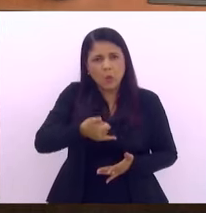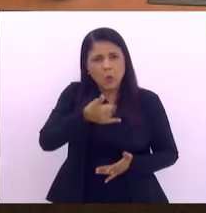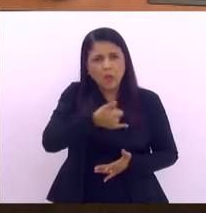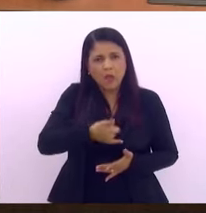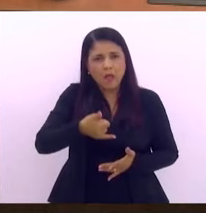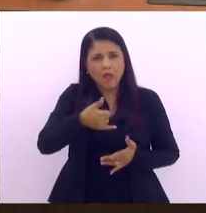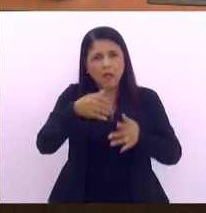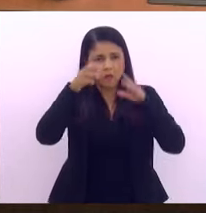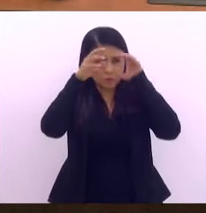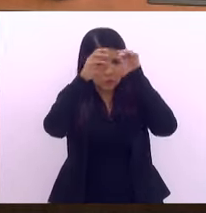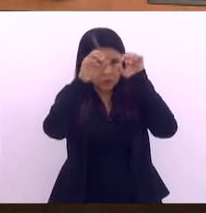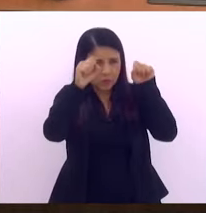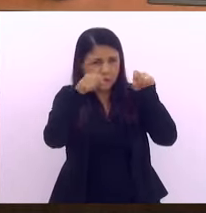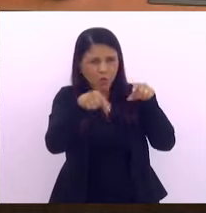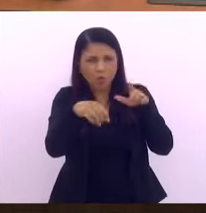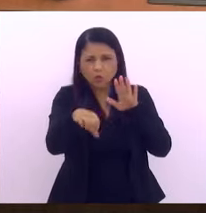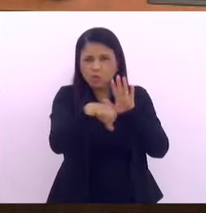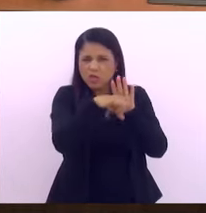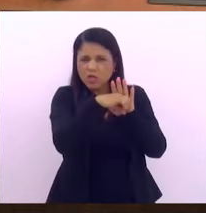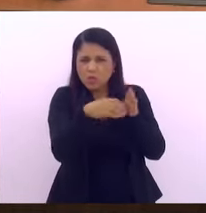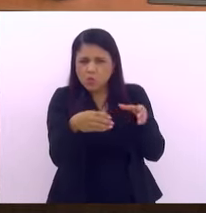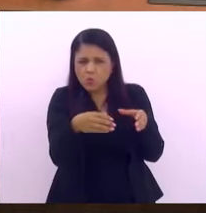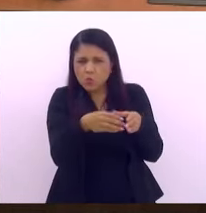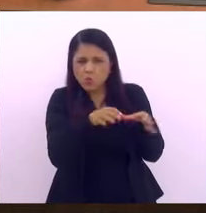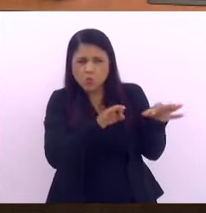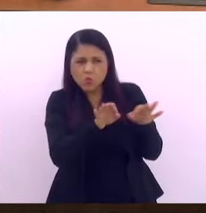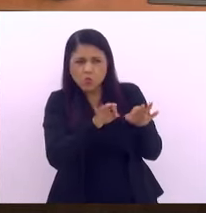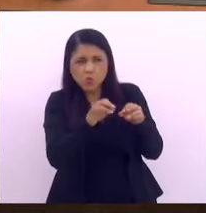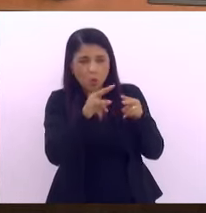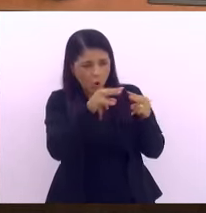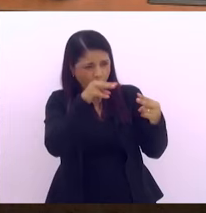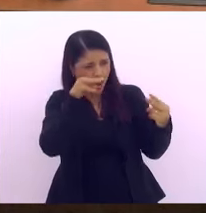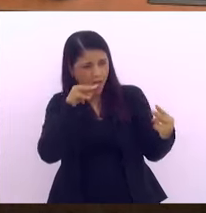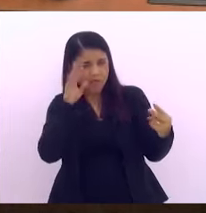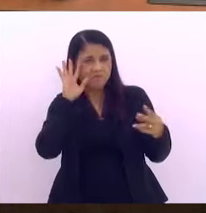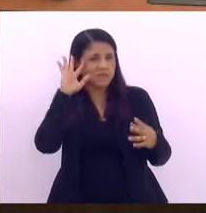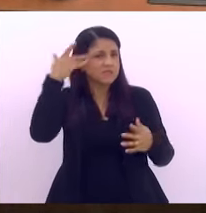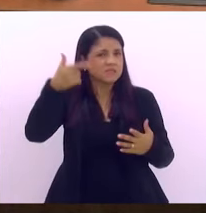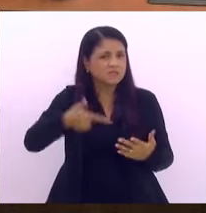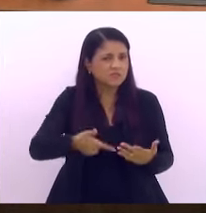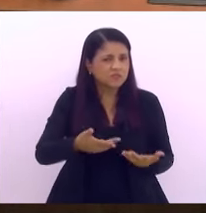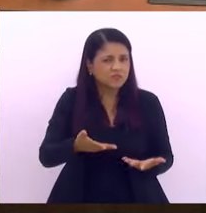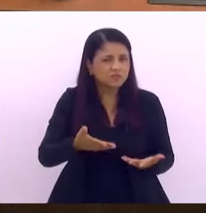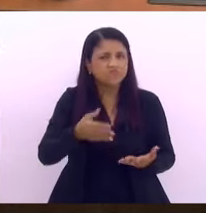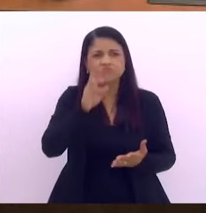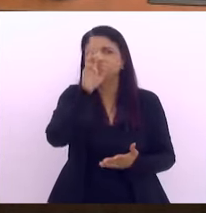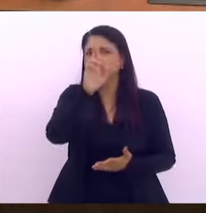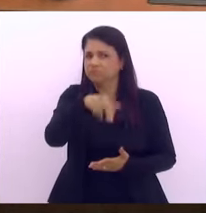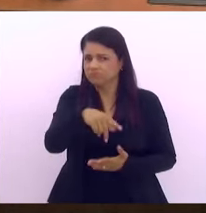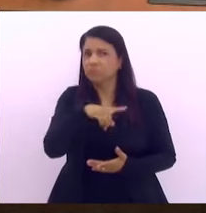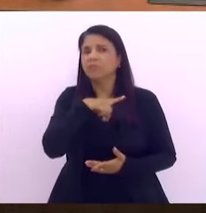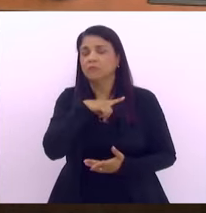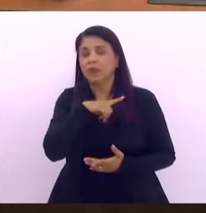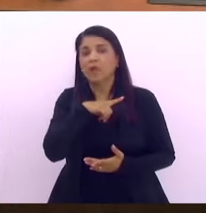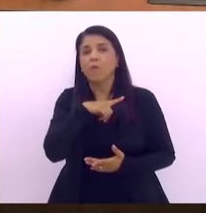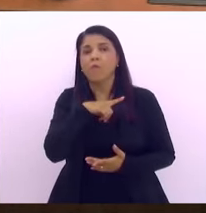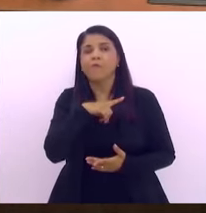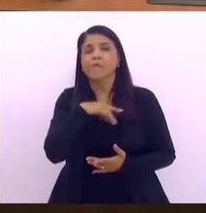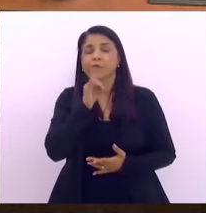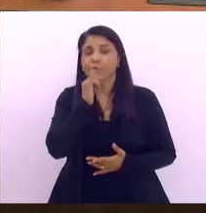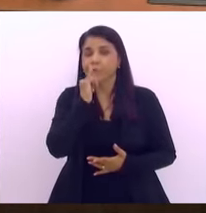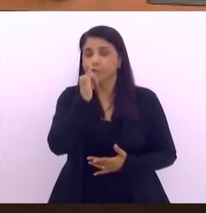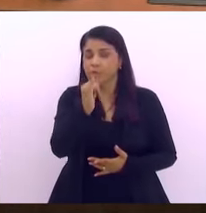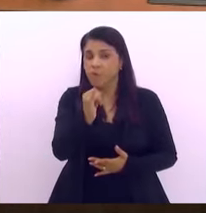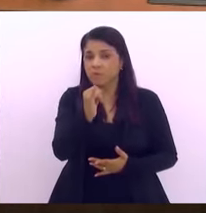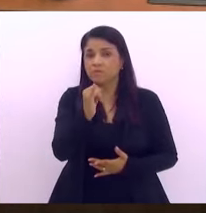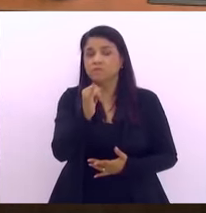do Tribunal do Crime fazer um online para decidir isso. Então, eu acho que tem razão. Agora, o único protesto que eu ia fazer, senhor presidente,